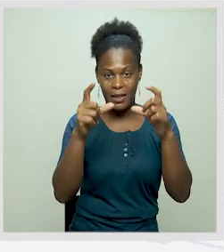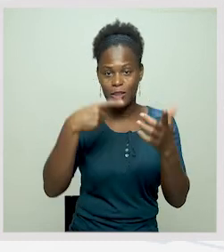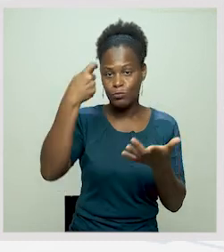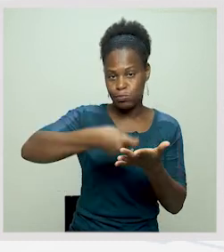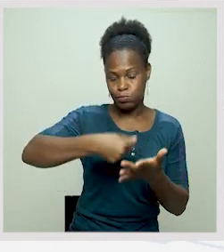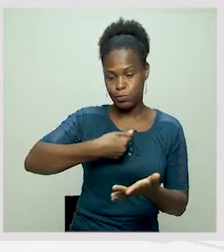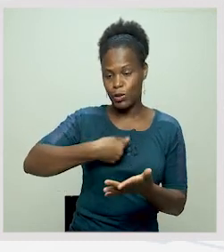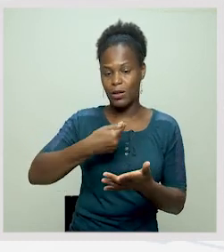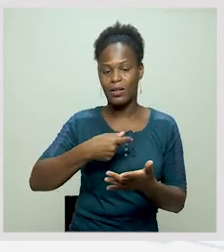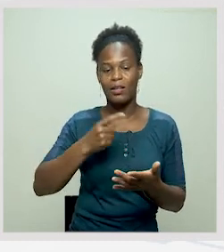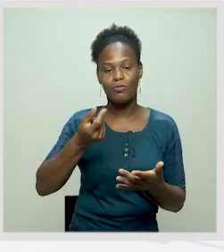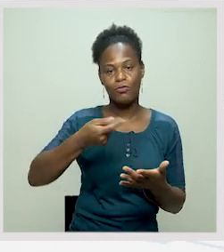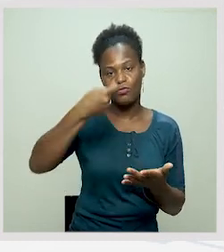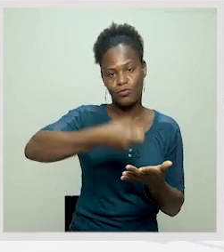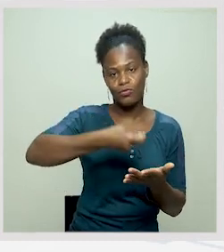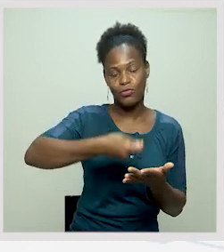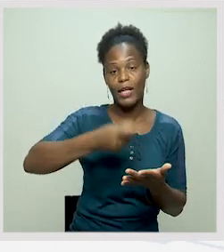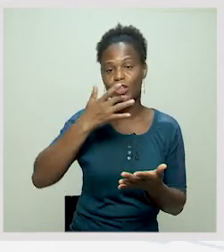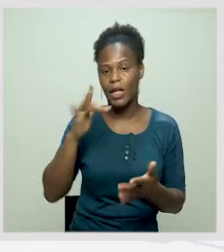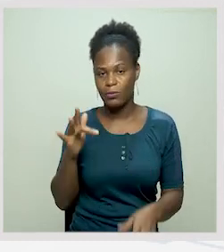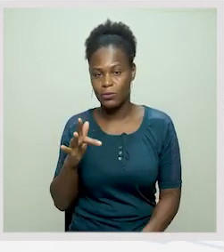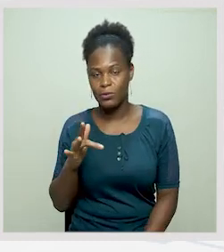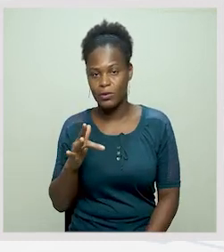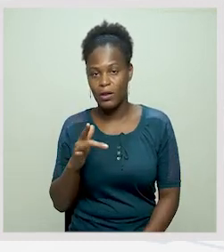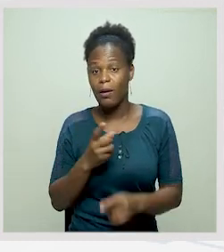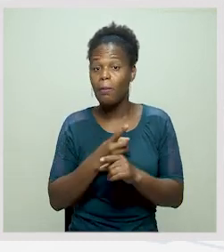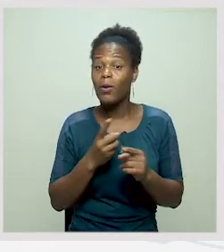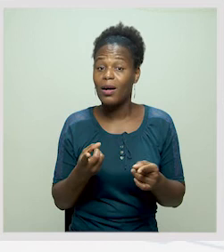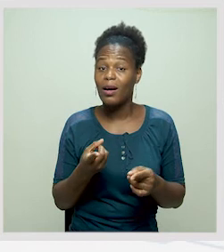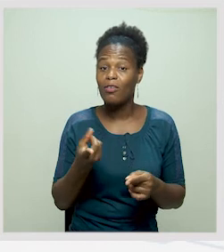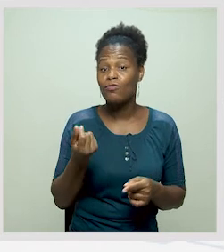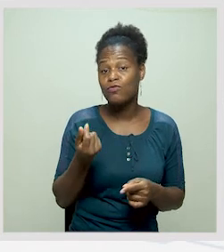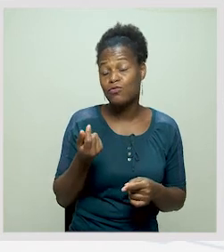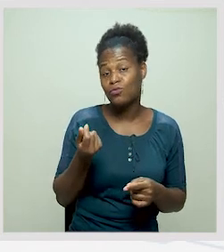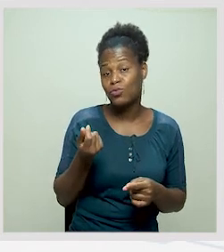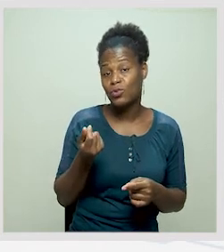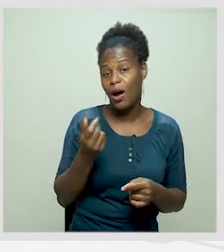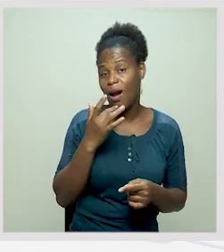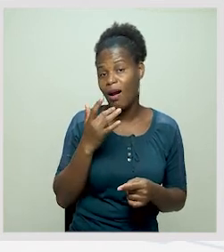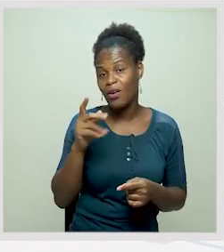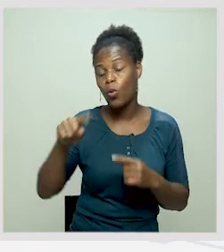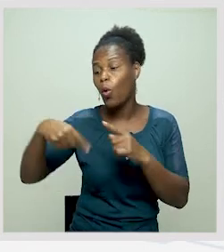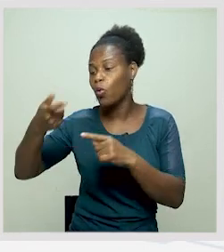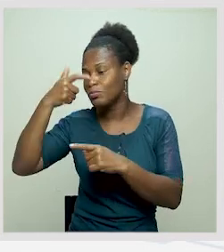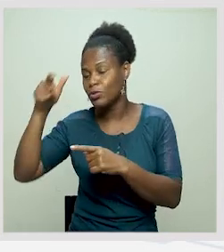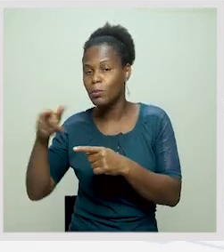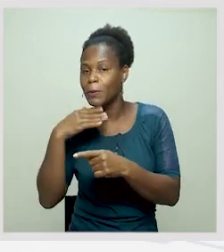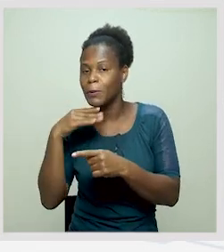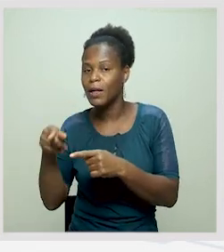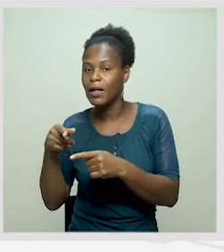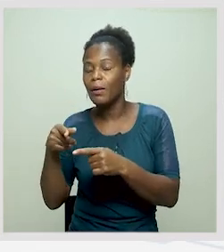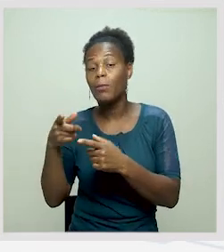financiou-se através de um financiamento externo, porque fundos alheios, e direto, porque é através